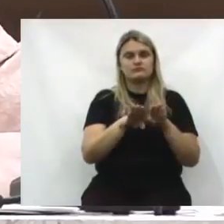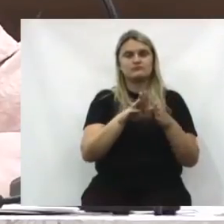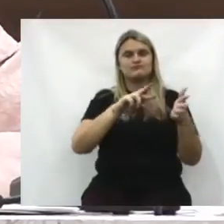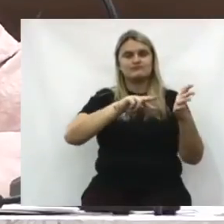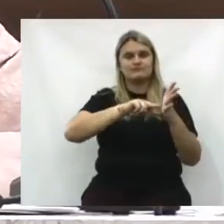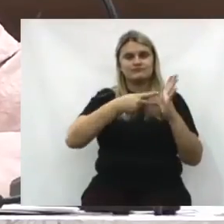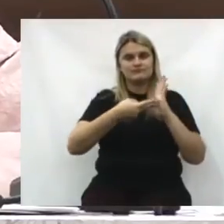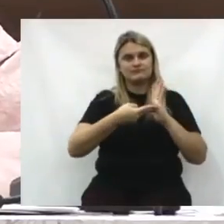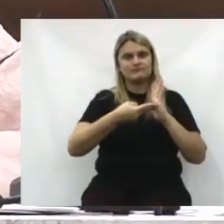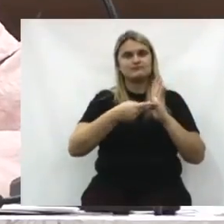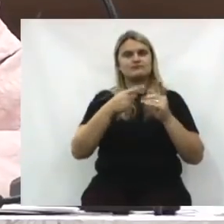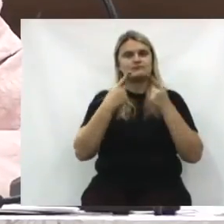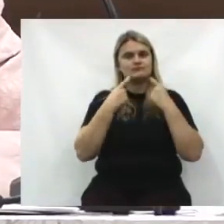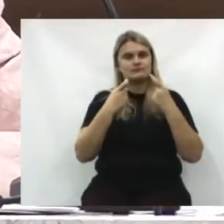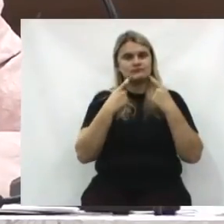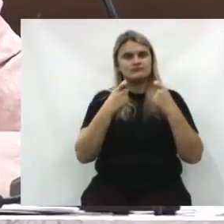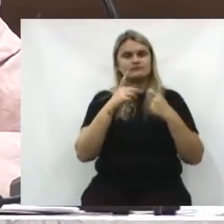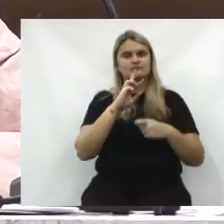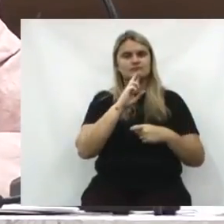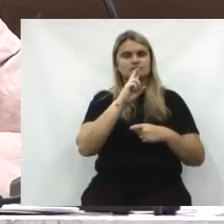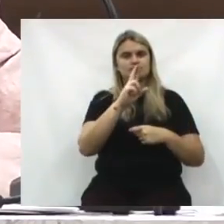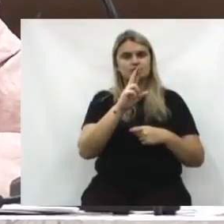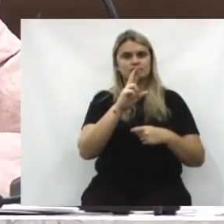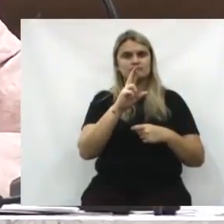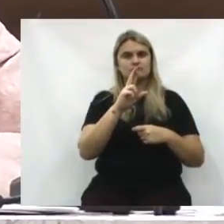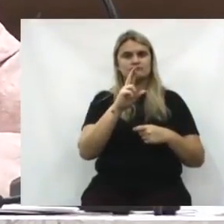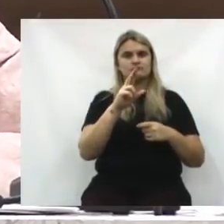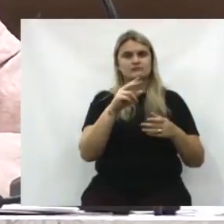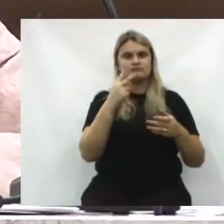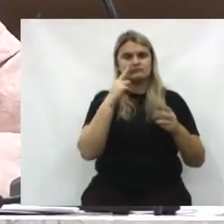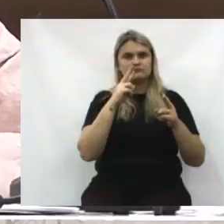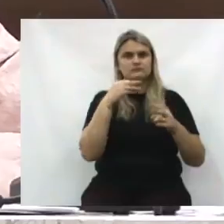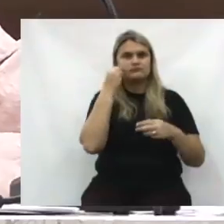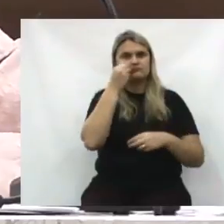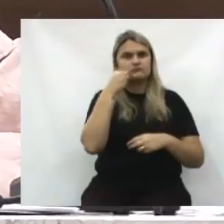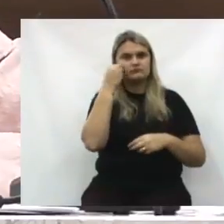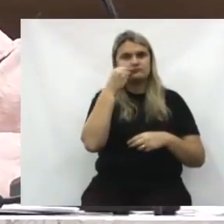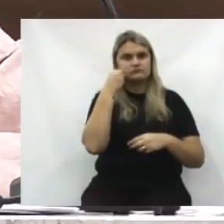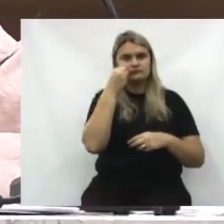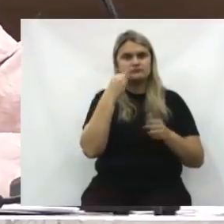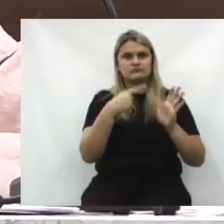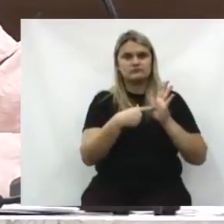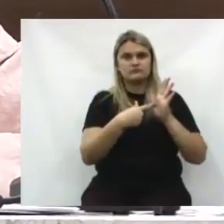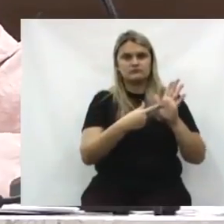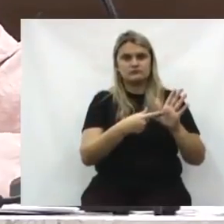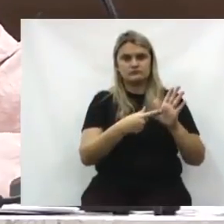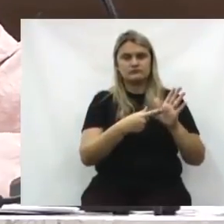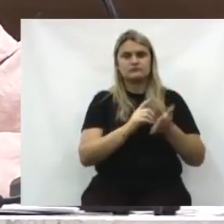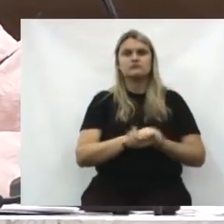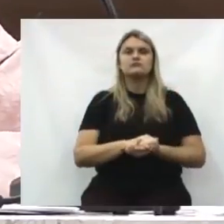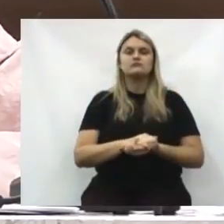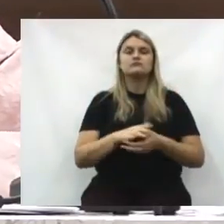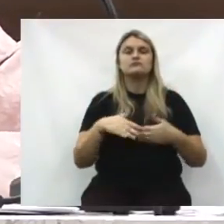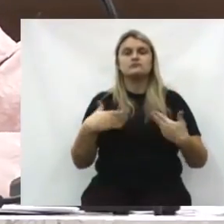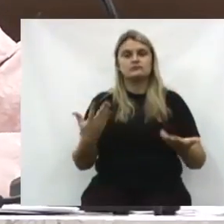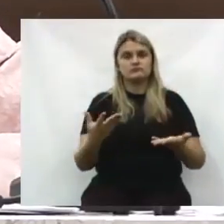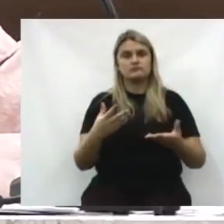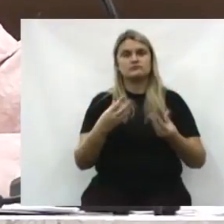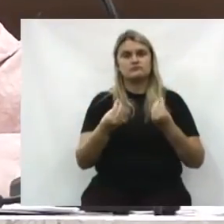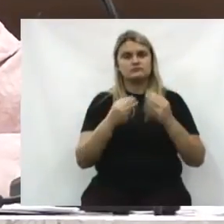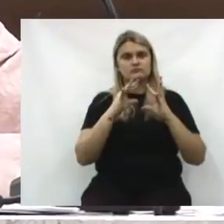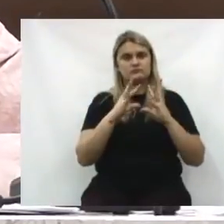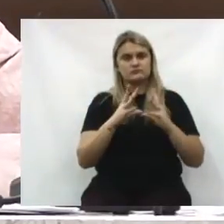questões, interpretar e criticar resultados a partir de experimentos e